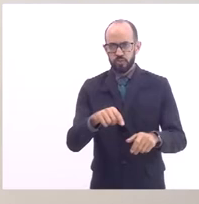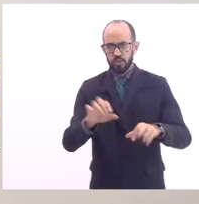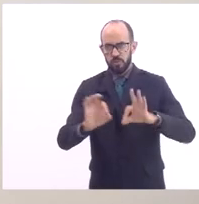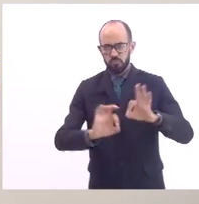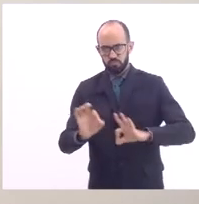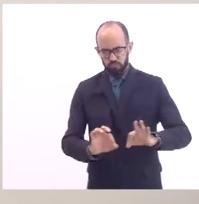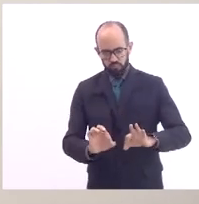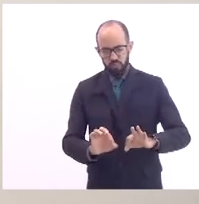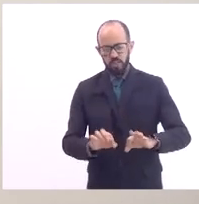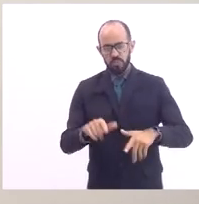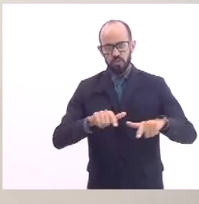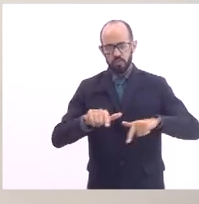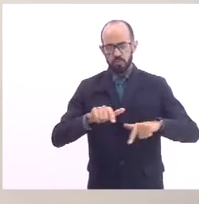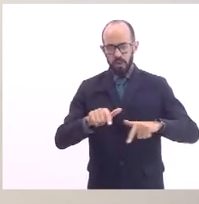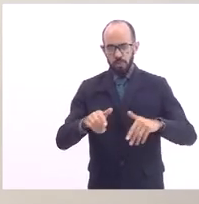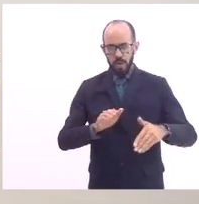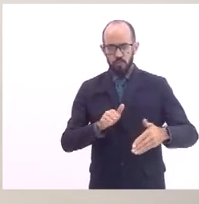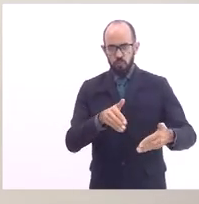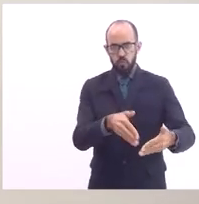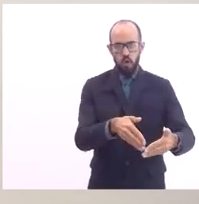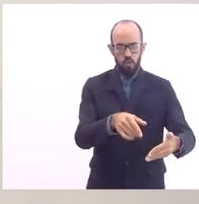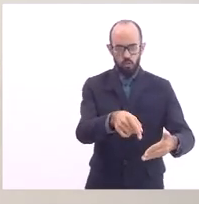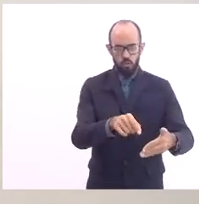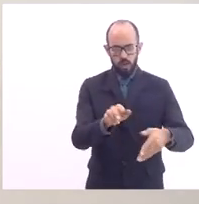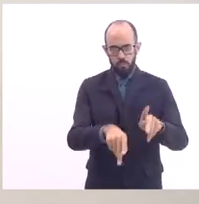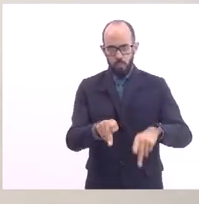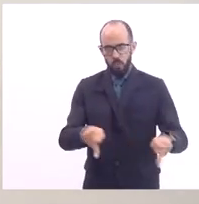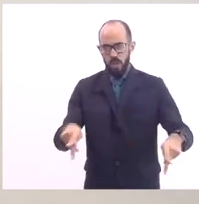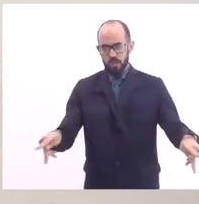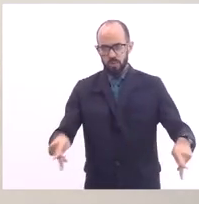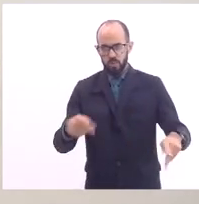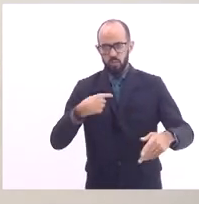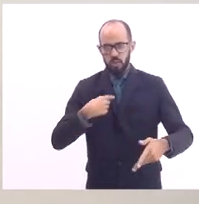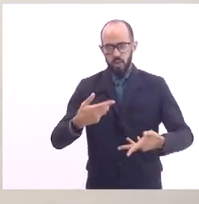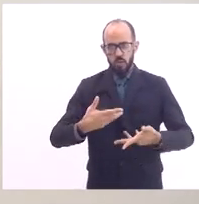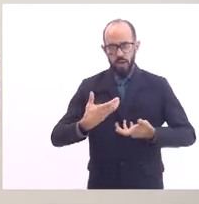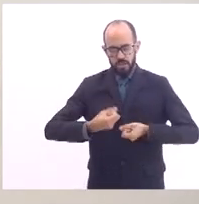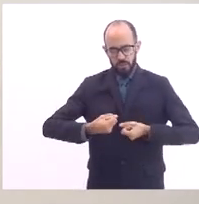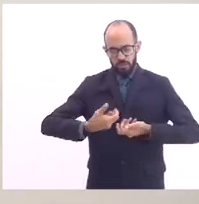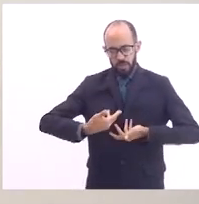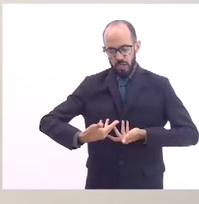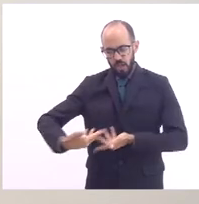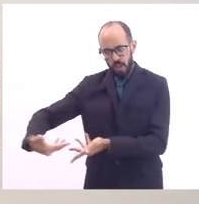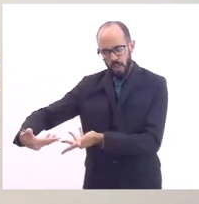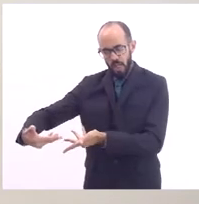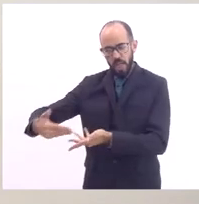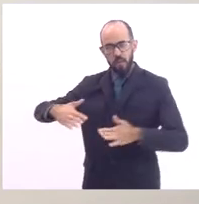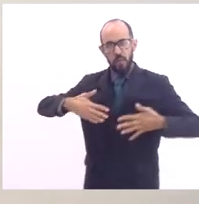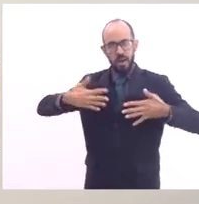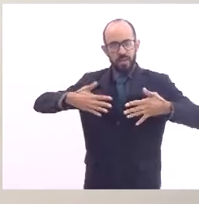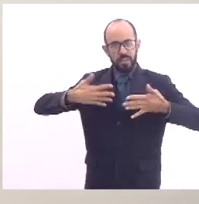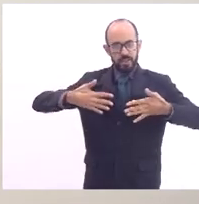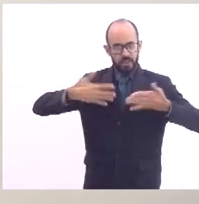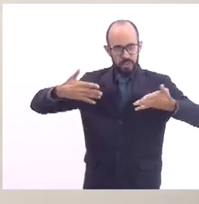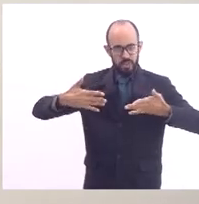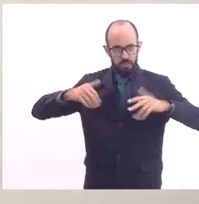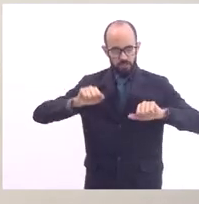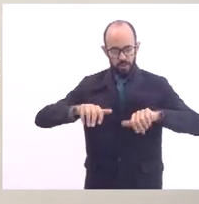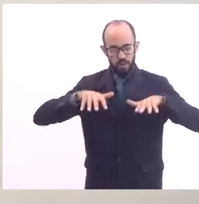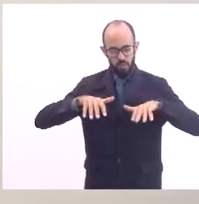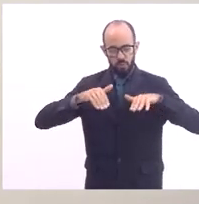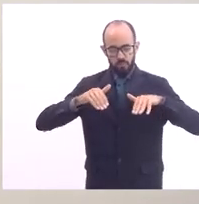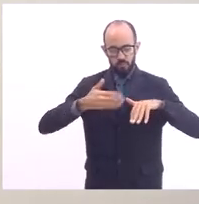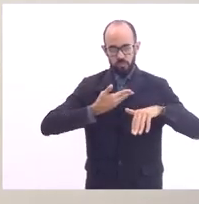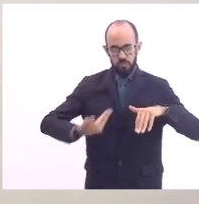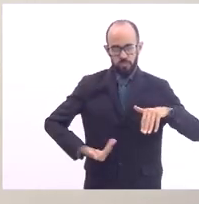também voltado à população. Eu recebi com alegria o convite para a audiência pública sobre a